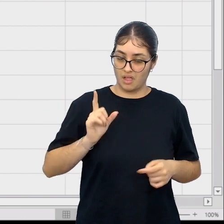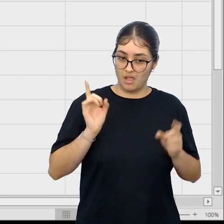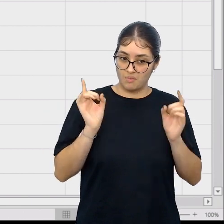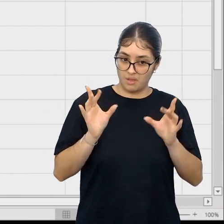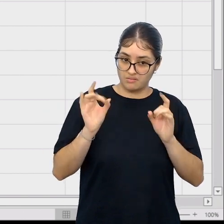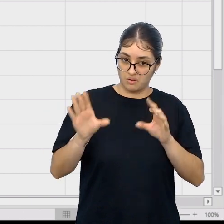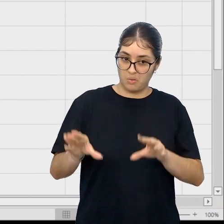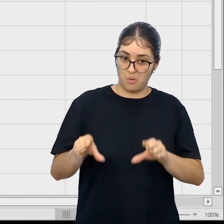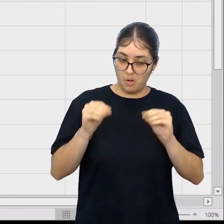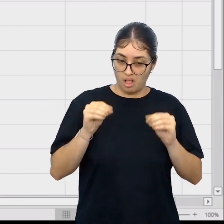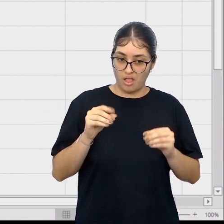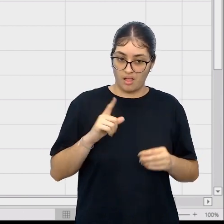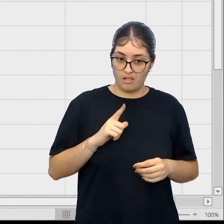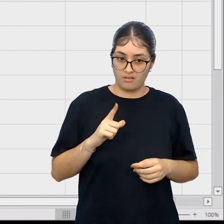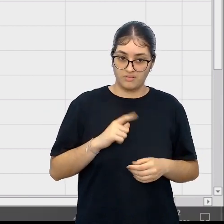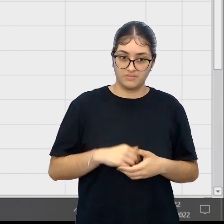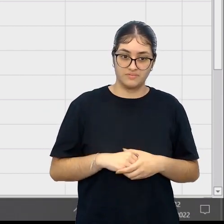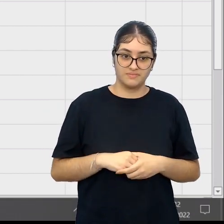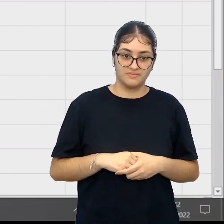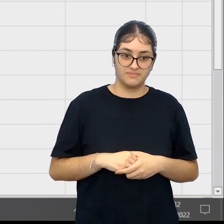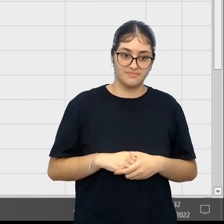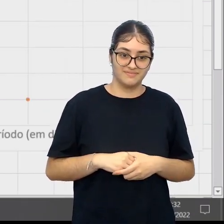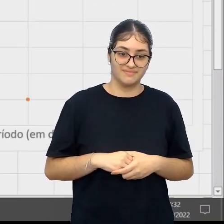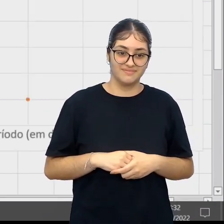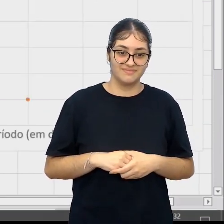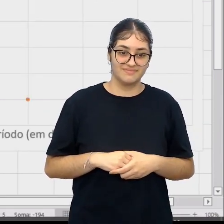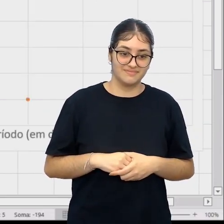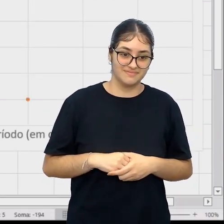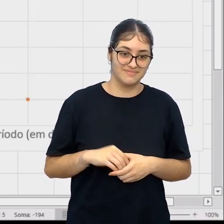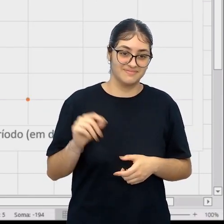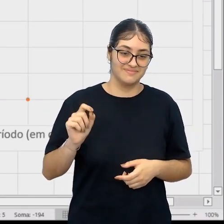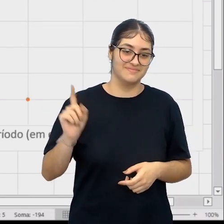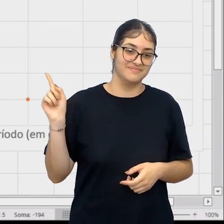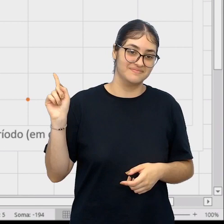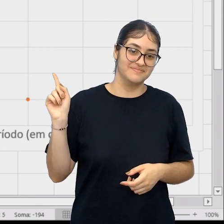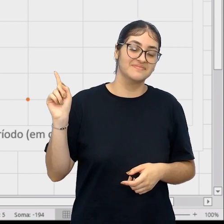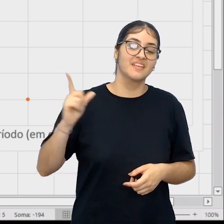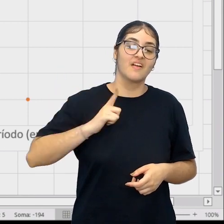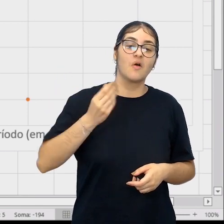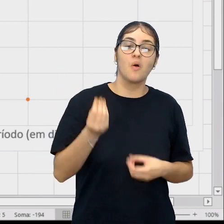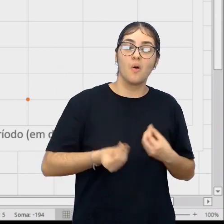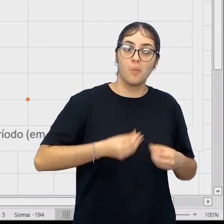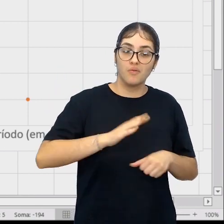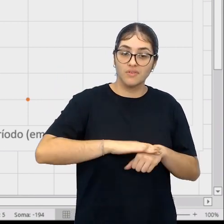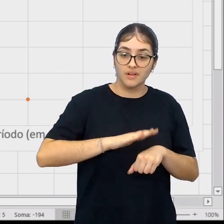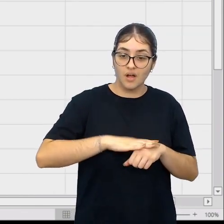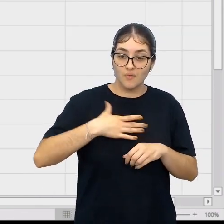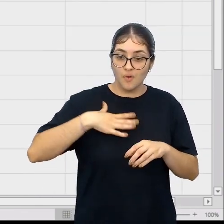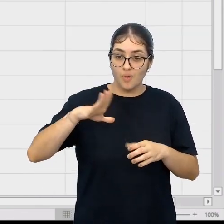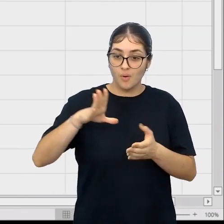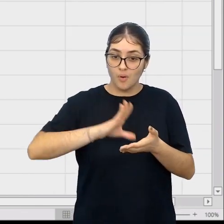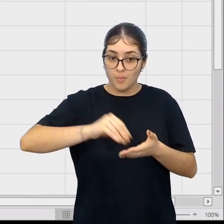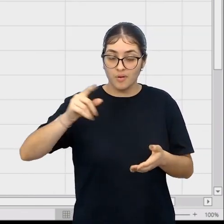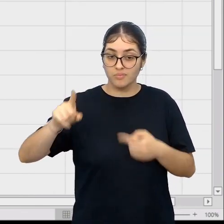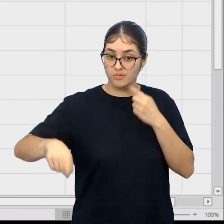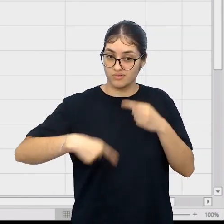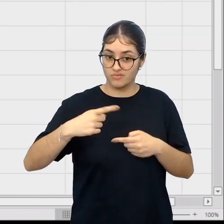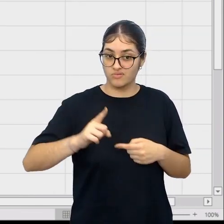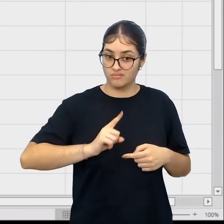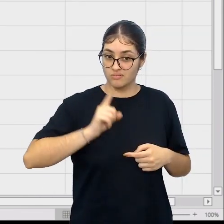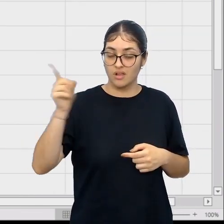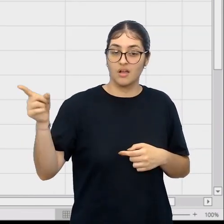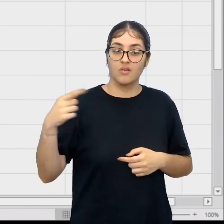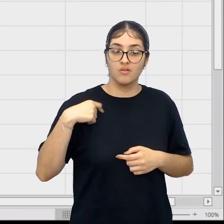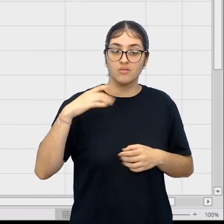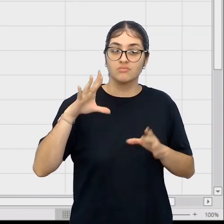especial? Ou não ficou selecionado? Peraí. Não ficou. Não. Vou copiar, agora eu vou lá. Clicar